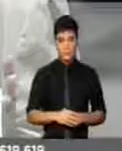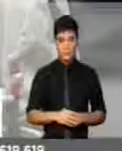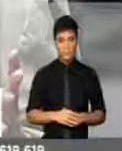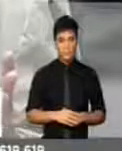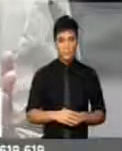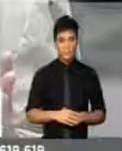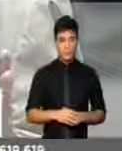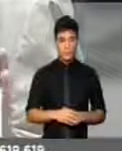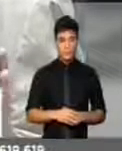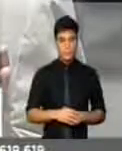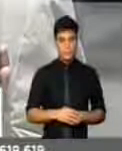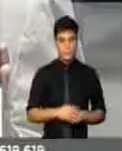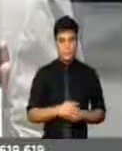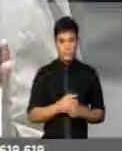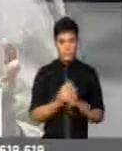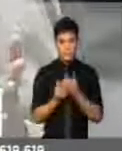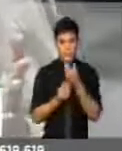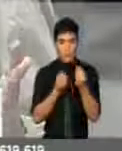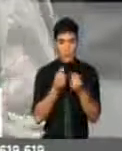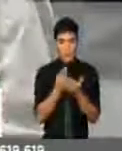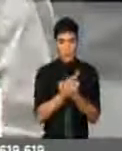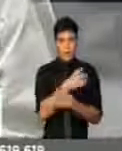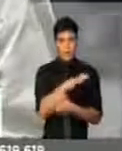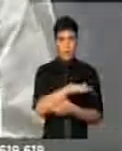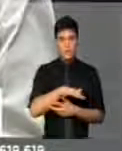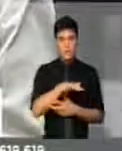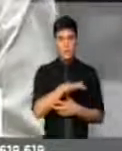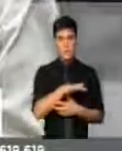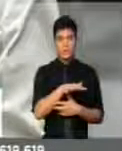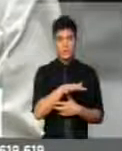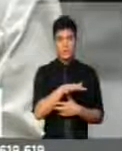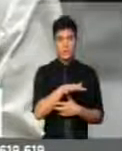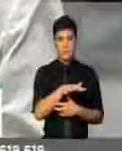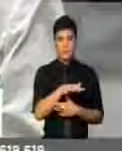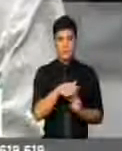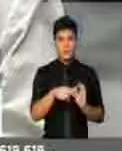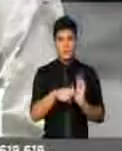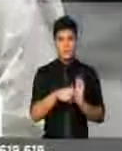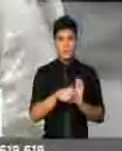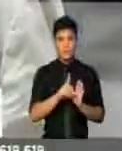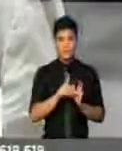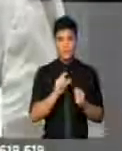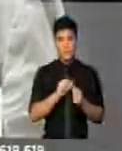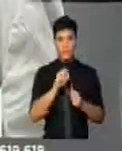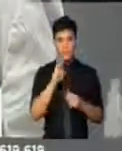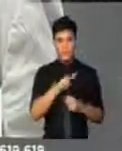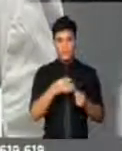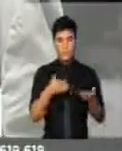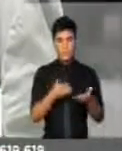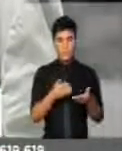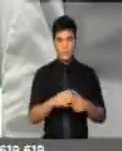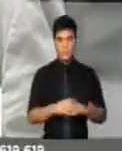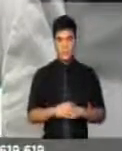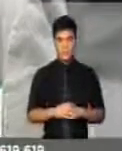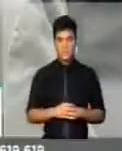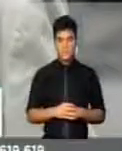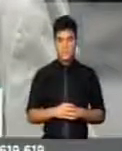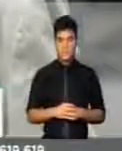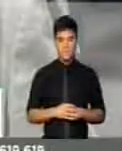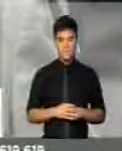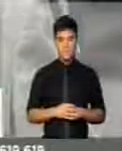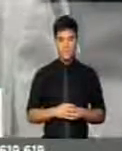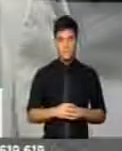o desfecho desse episódio, senhor presidente, senão o que vemos agora.